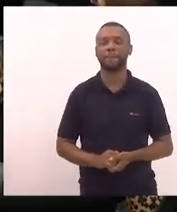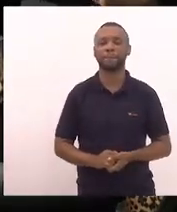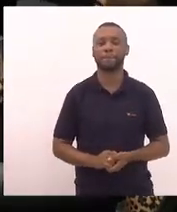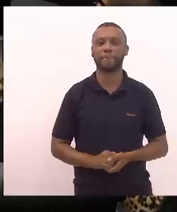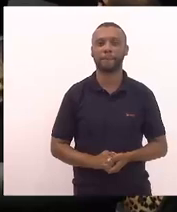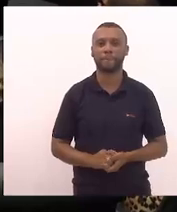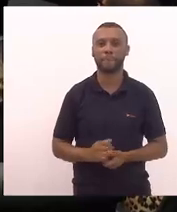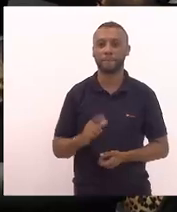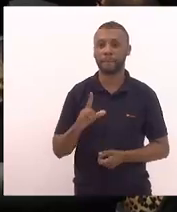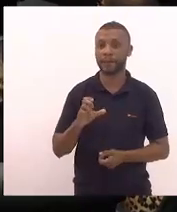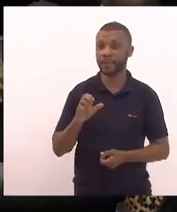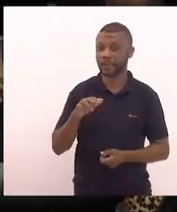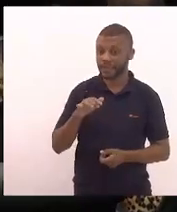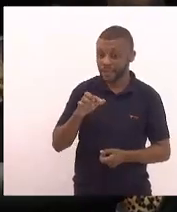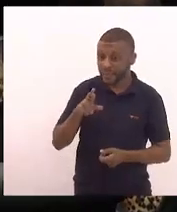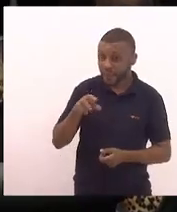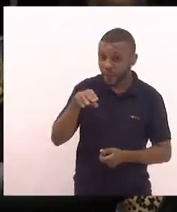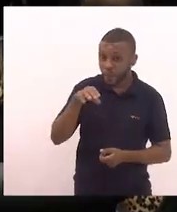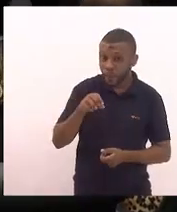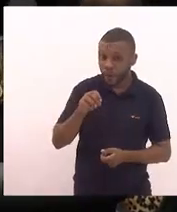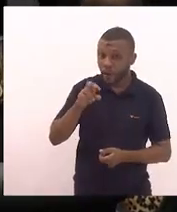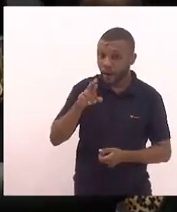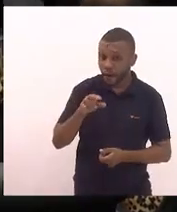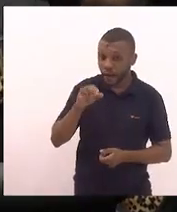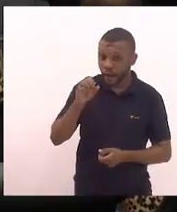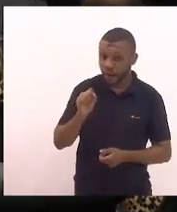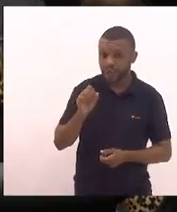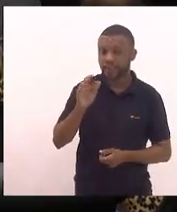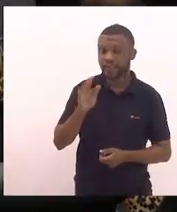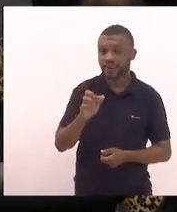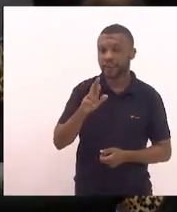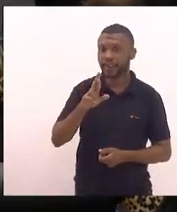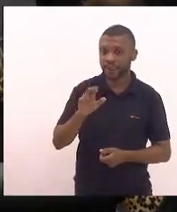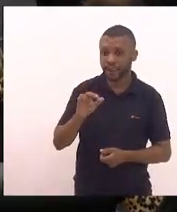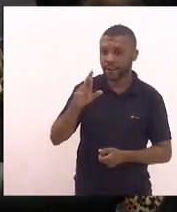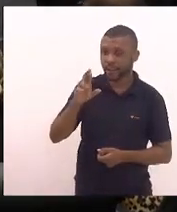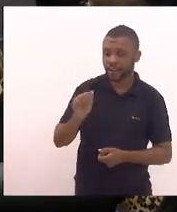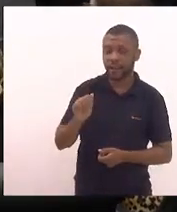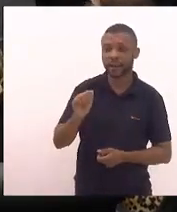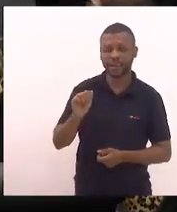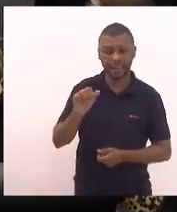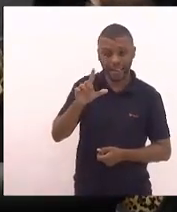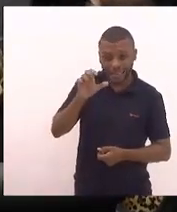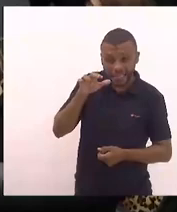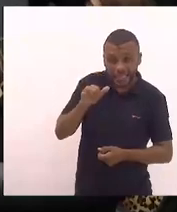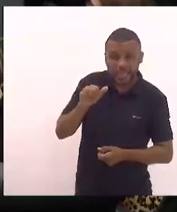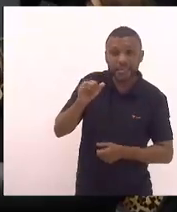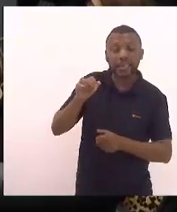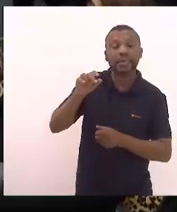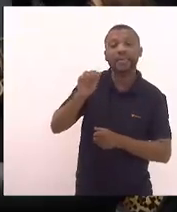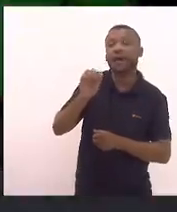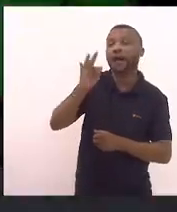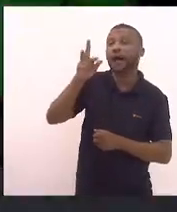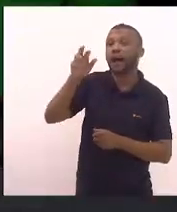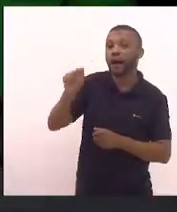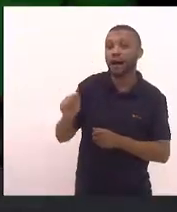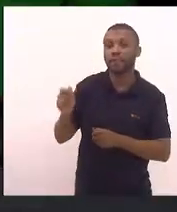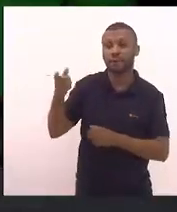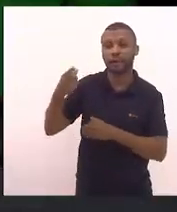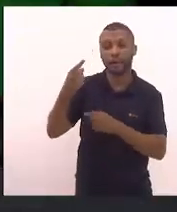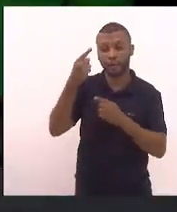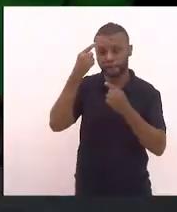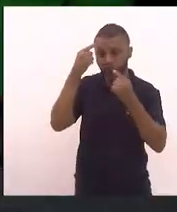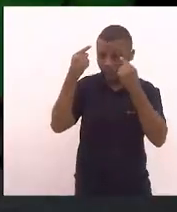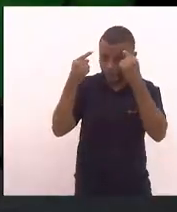Senhora Lenir Moraes Ferreira, mais conhecida como Leni da África, é idealizadora